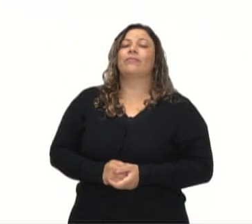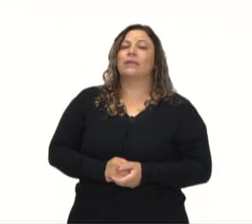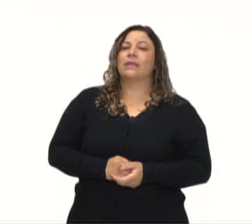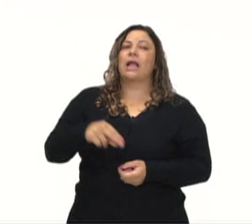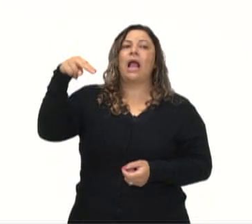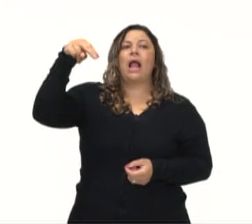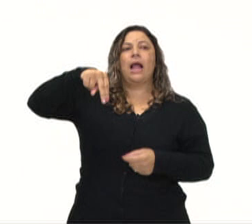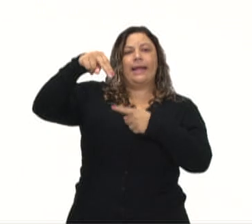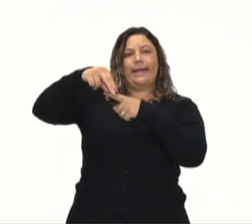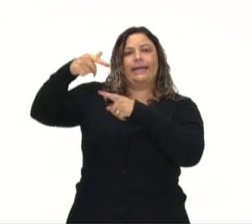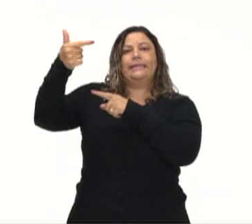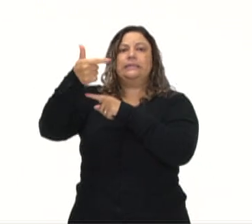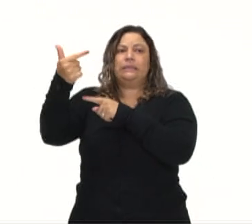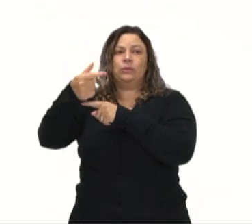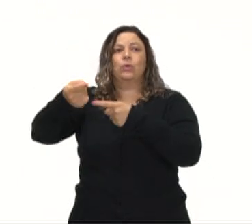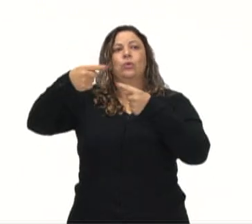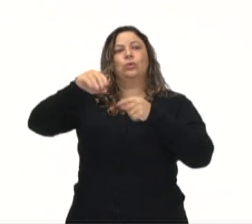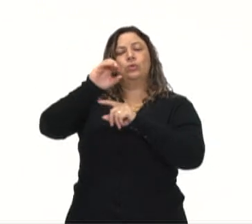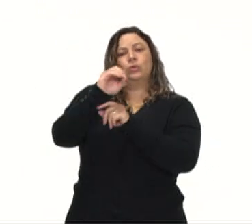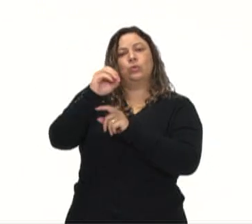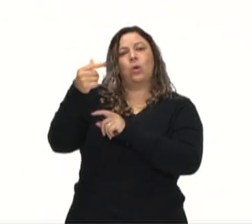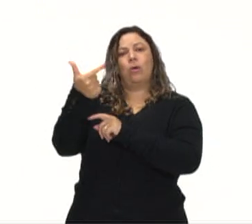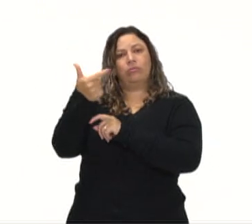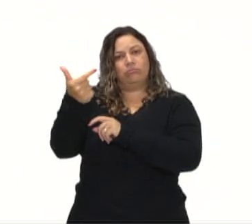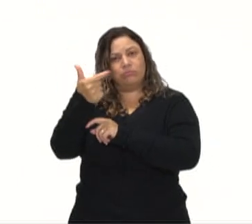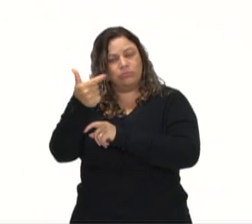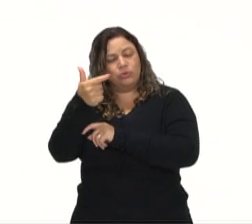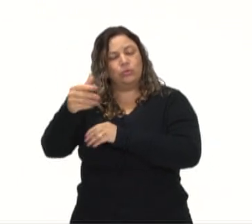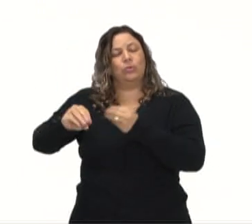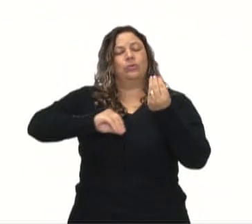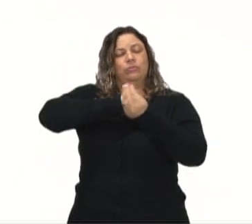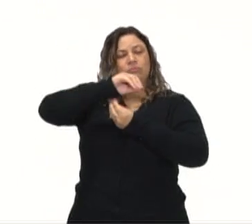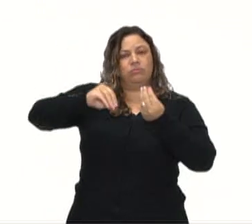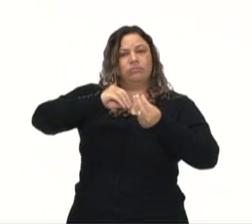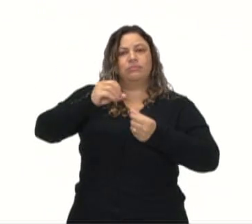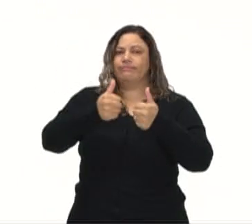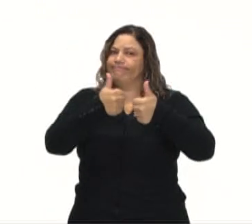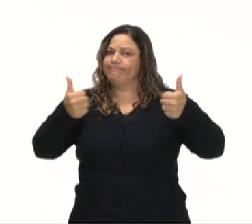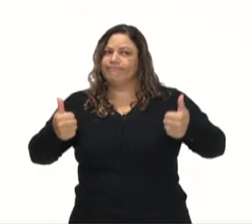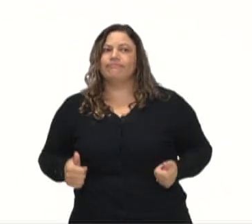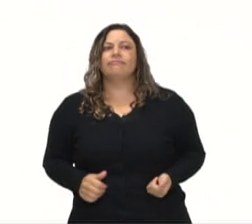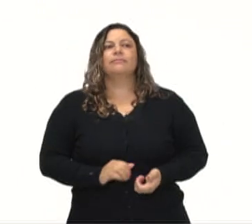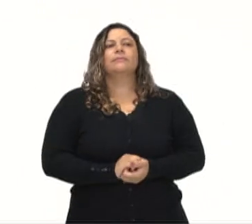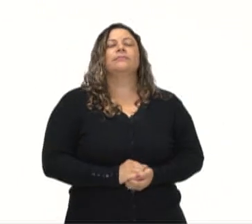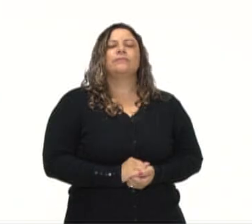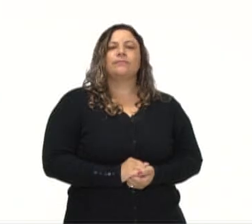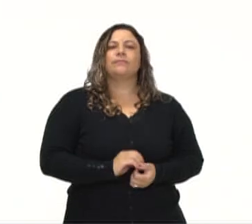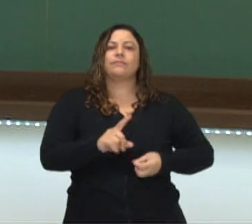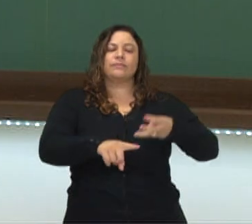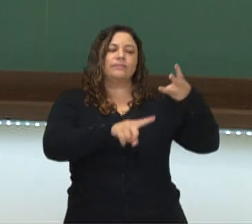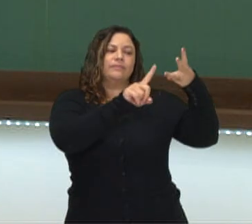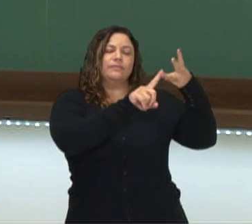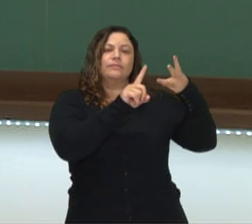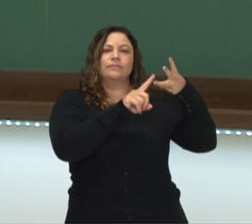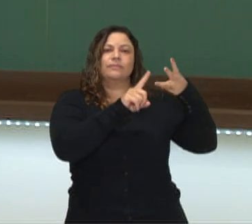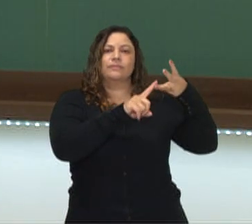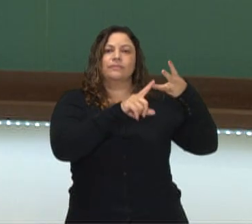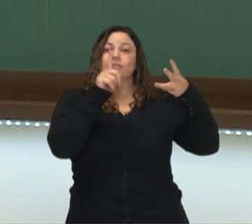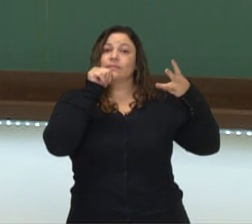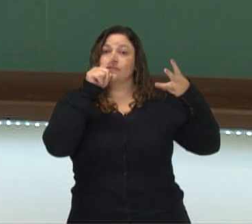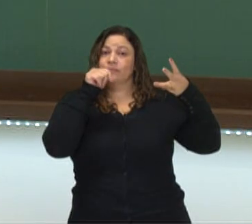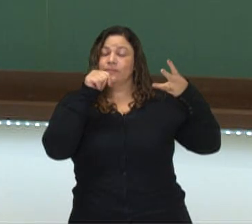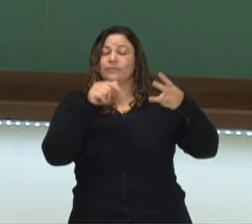o soluto. Então, solução gasosa, solvente, o nitrogênio, o soluto, nós temos outros gases